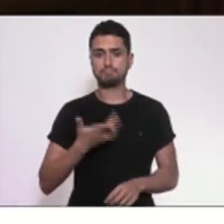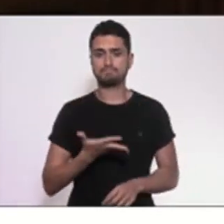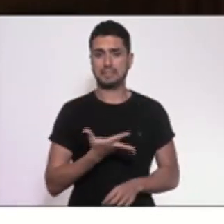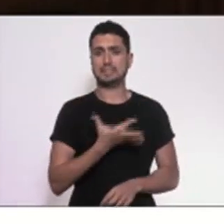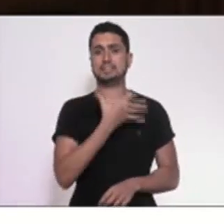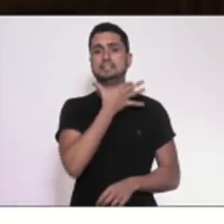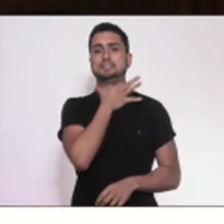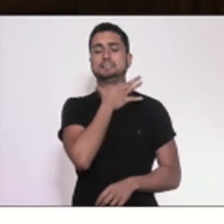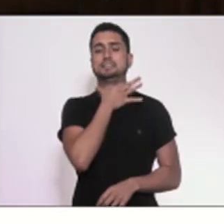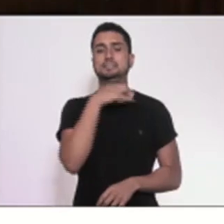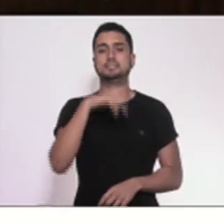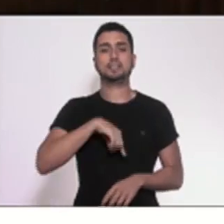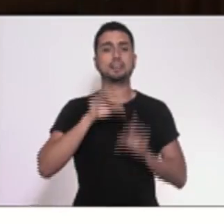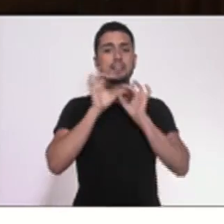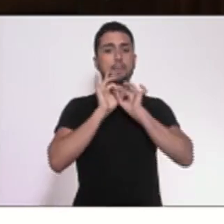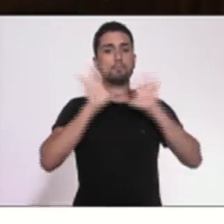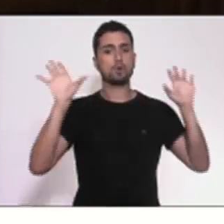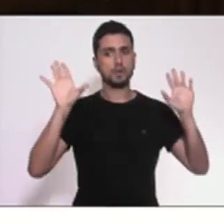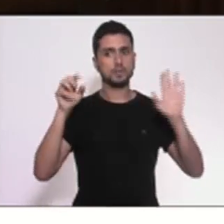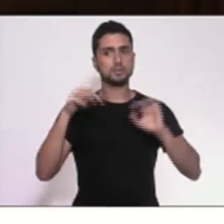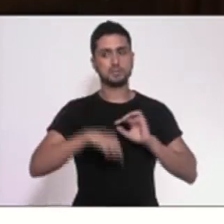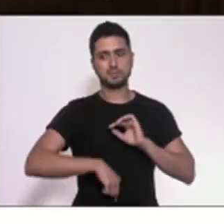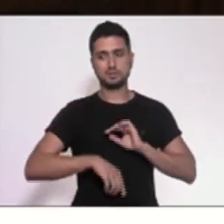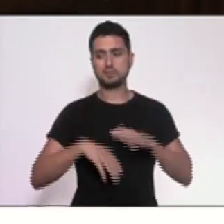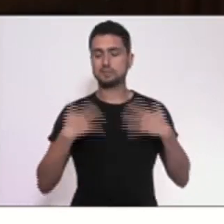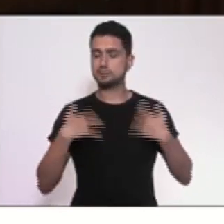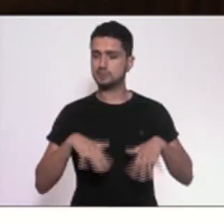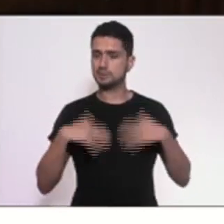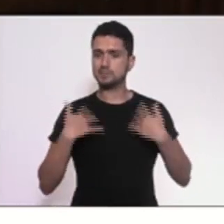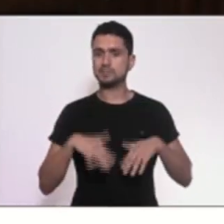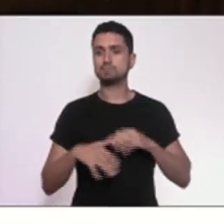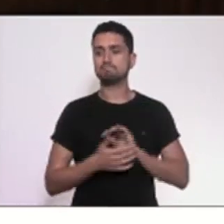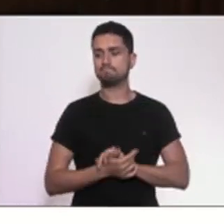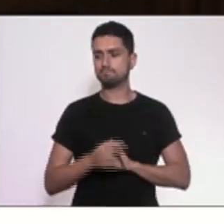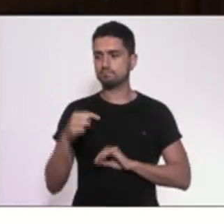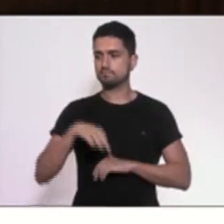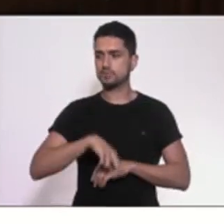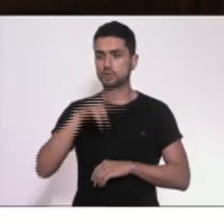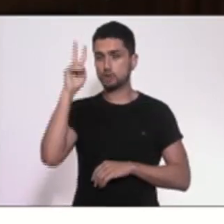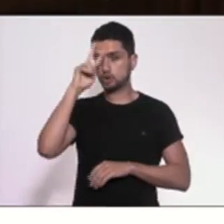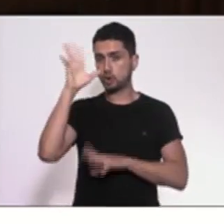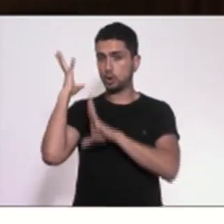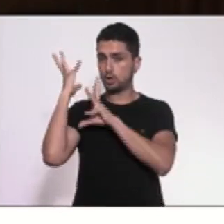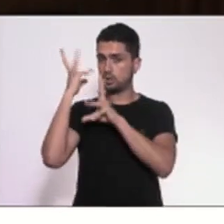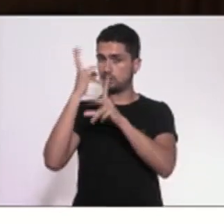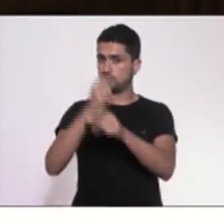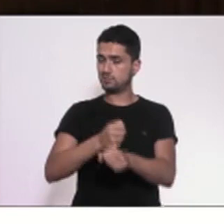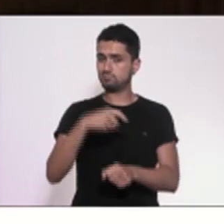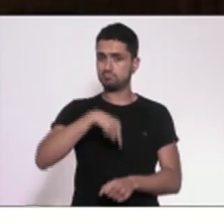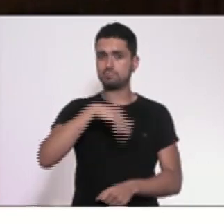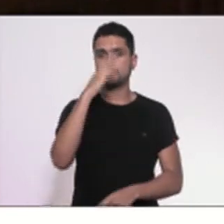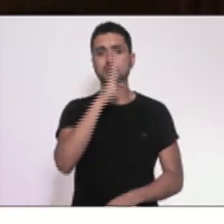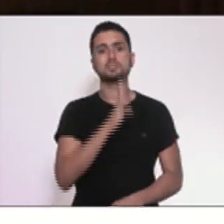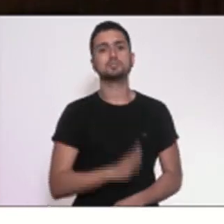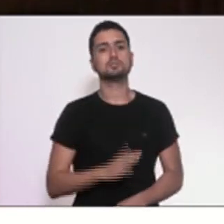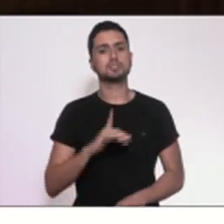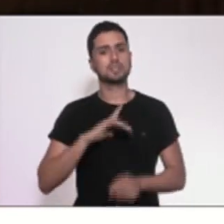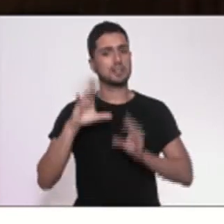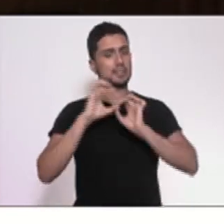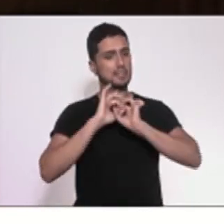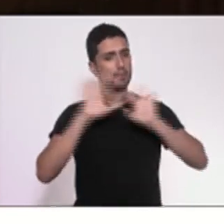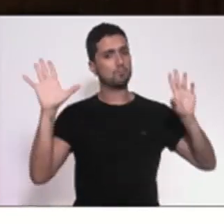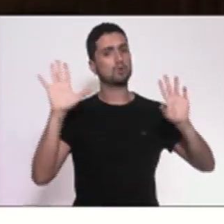democracia. A gente vive no Brasil, historicamente, uma democracia de baixa intensidade, onde